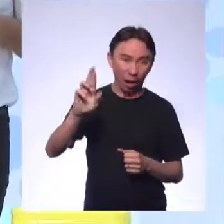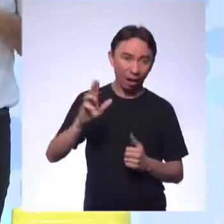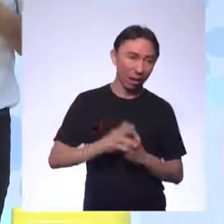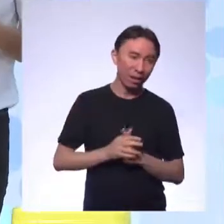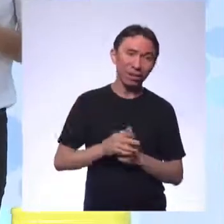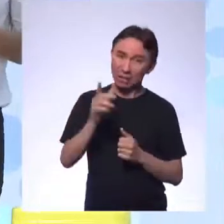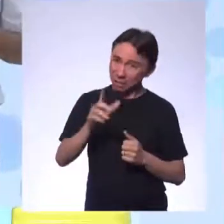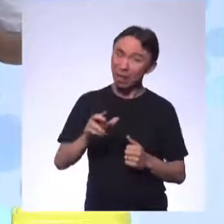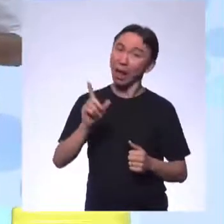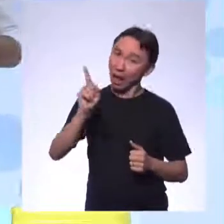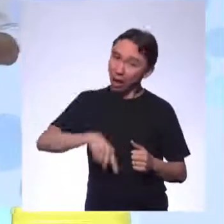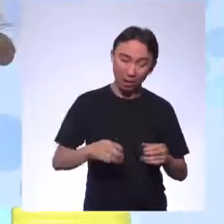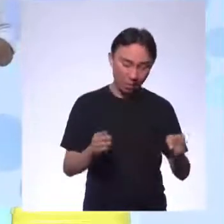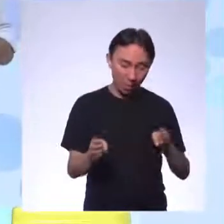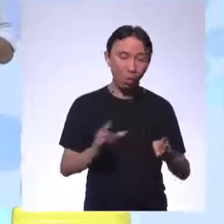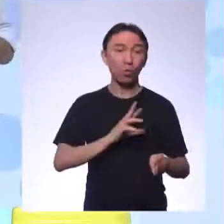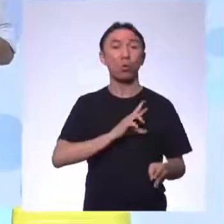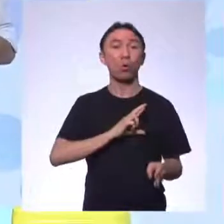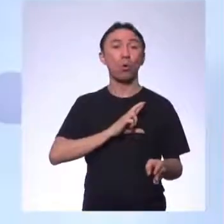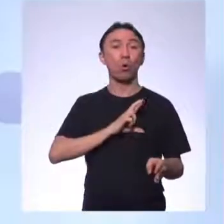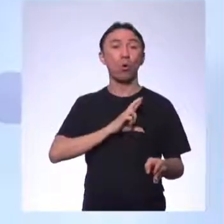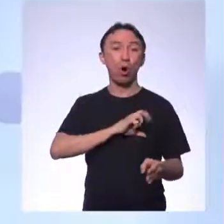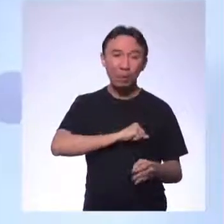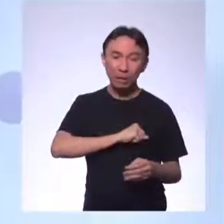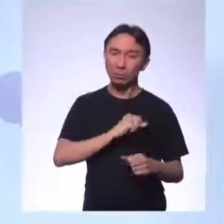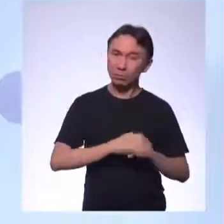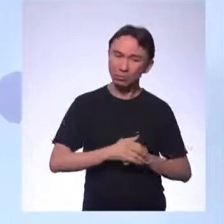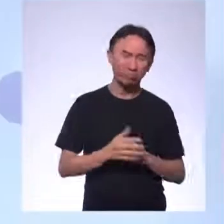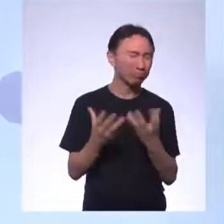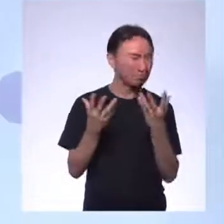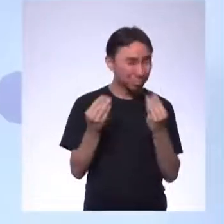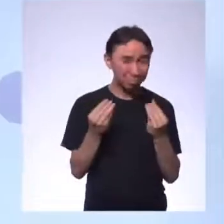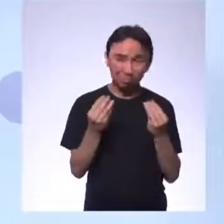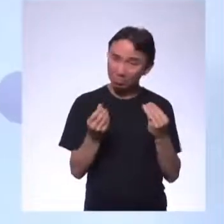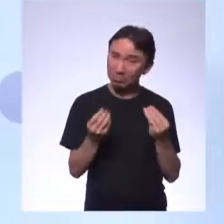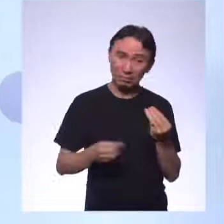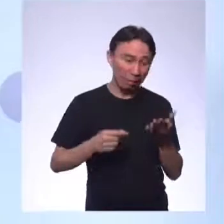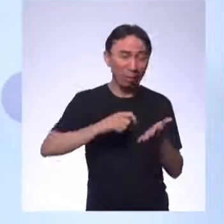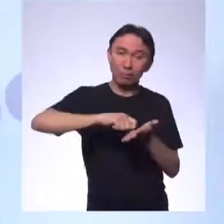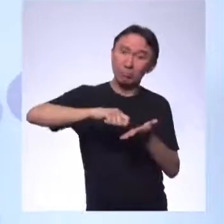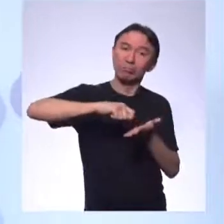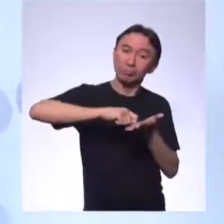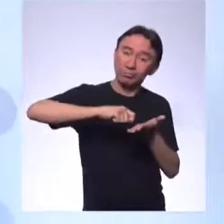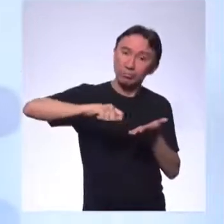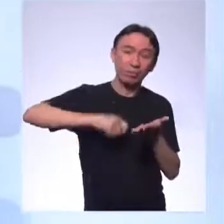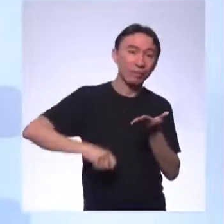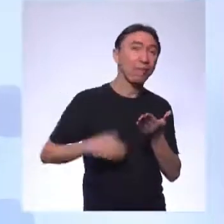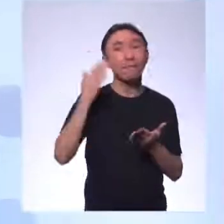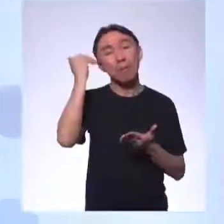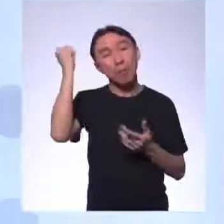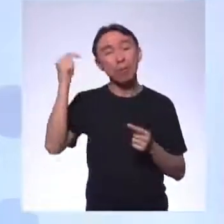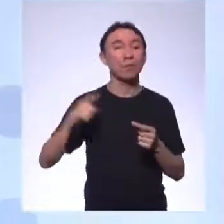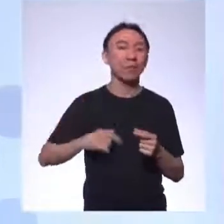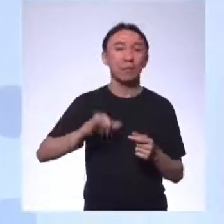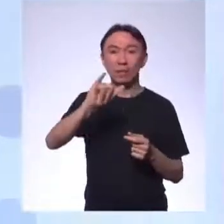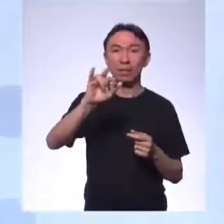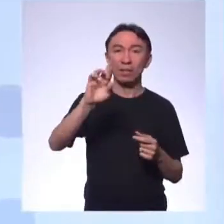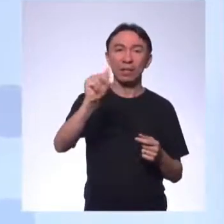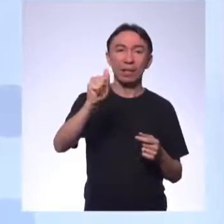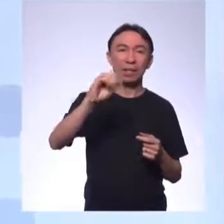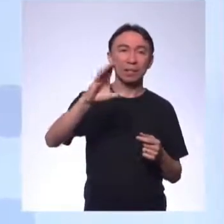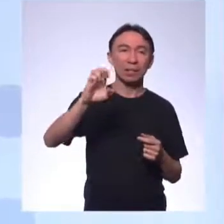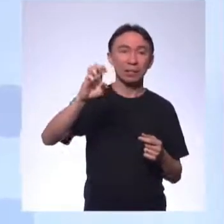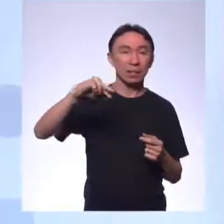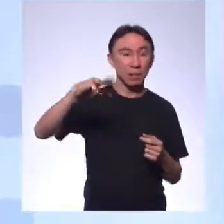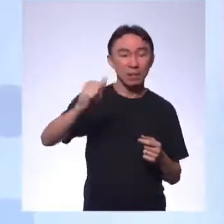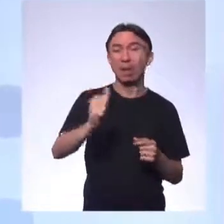escreveu muitos romances. Ele, entre os livros famosos dele estão Iracema,